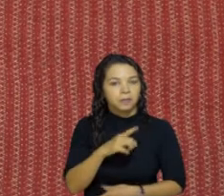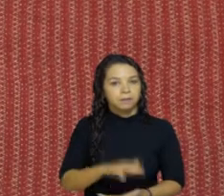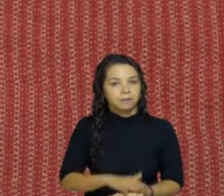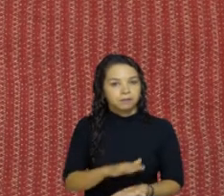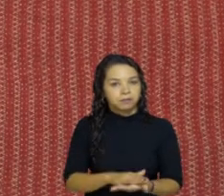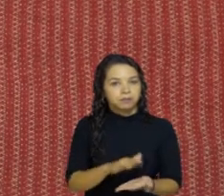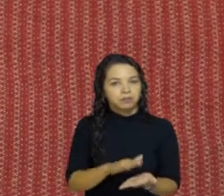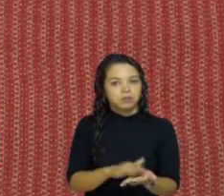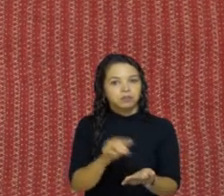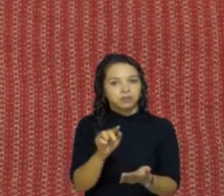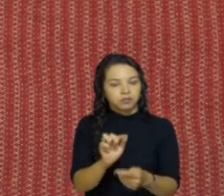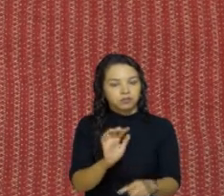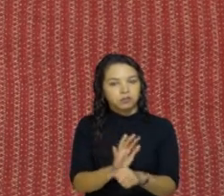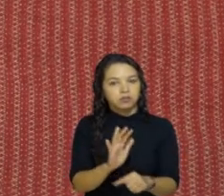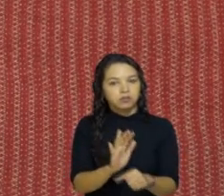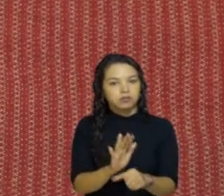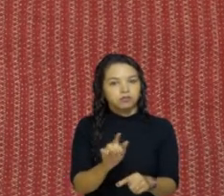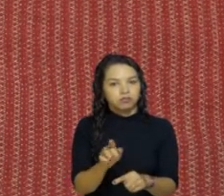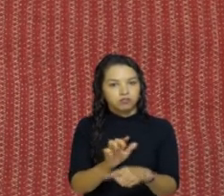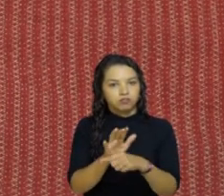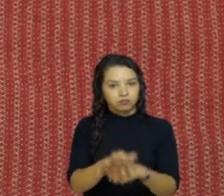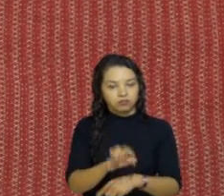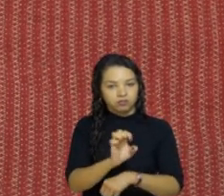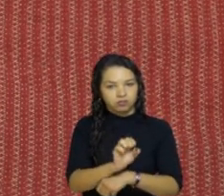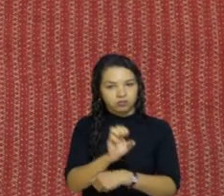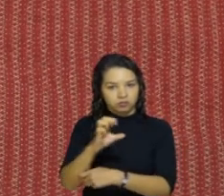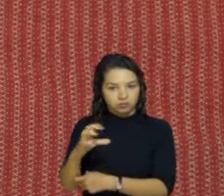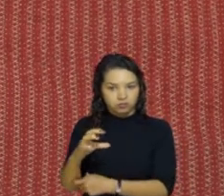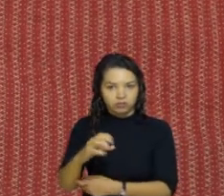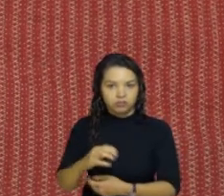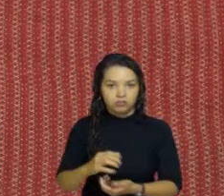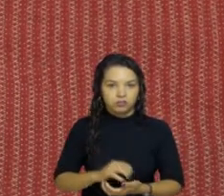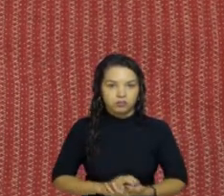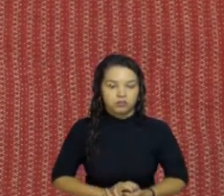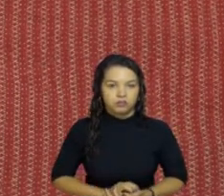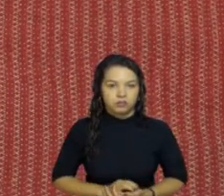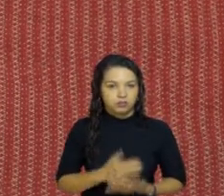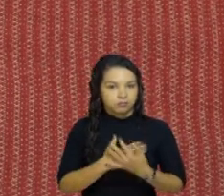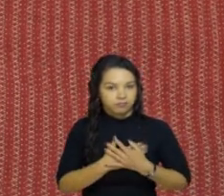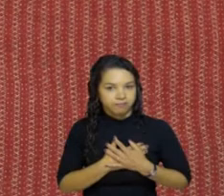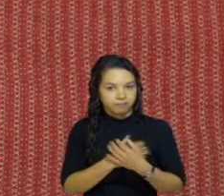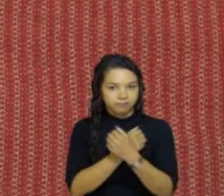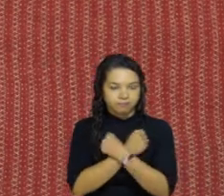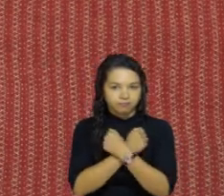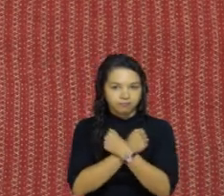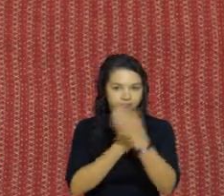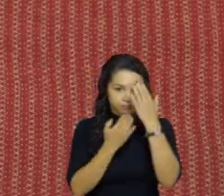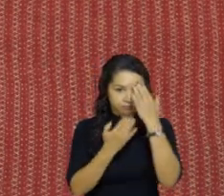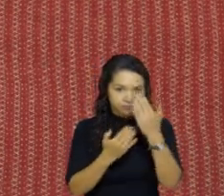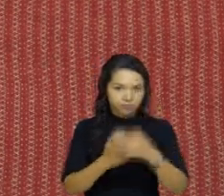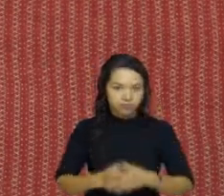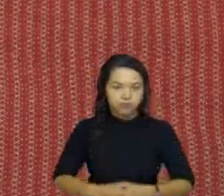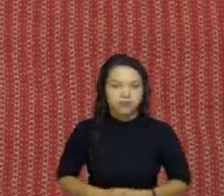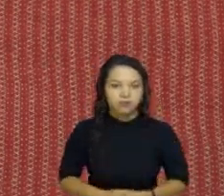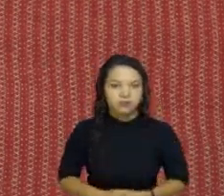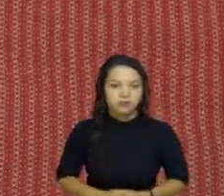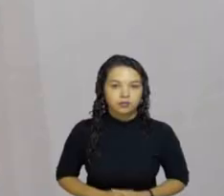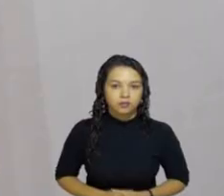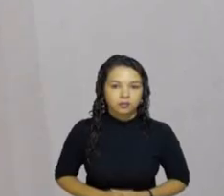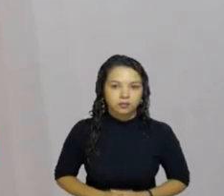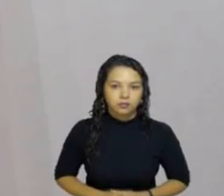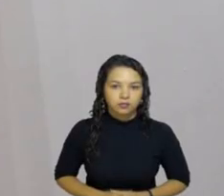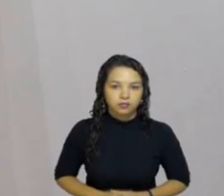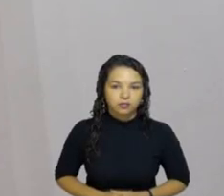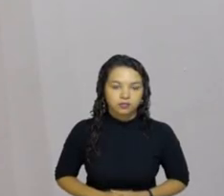sua contribuição que o senhor dá para o Estado de Santa Catarina. Fica aqui o meu fraternal abraço. Muito obrigado. Muito obrigado, deputado.